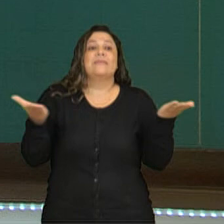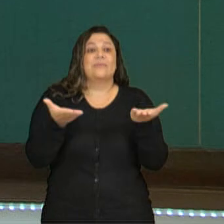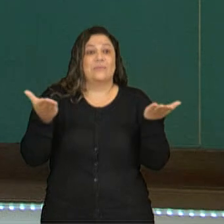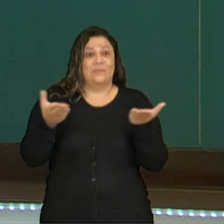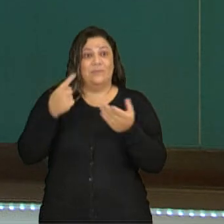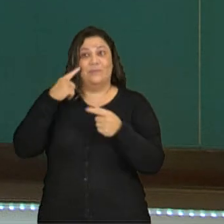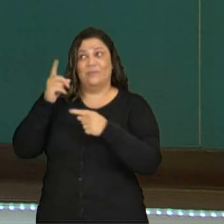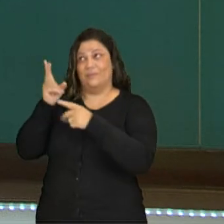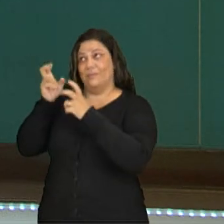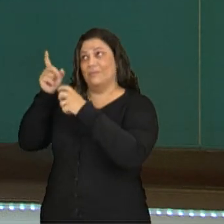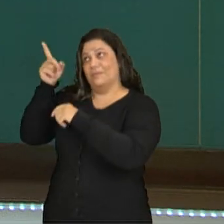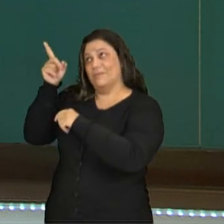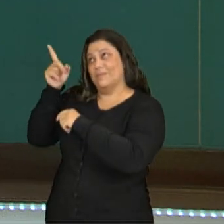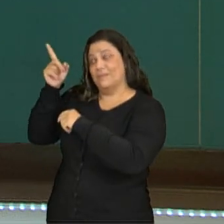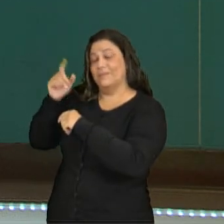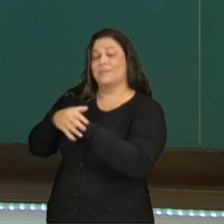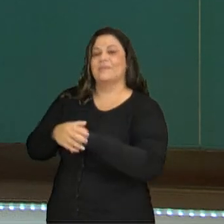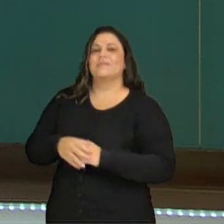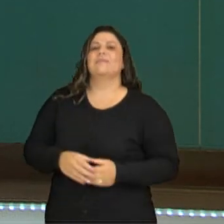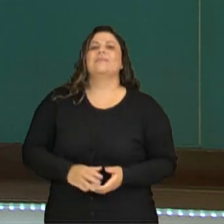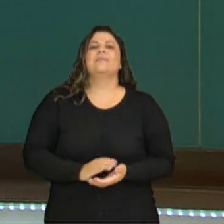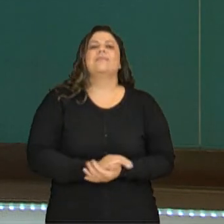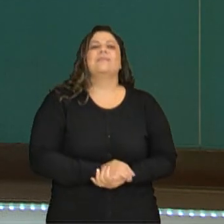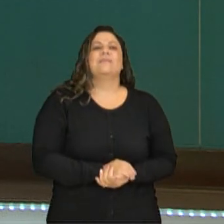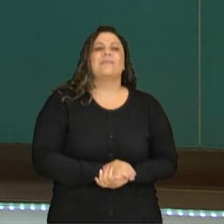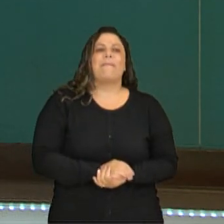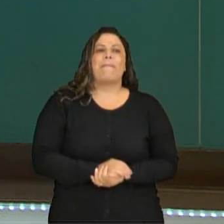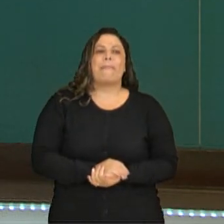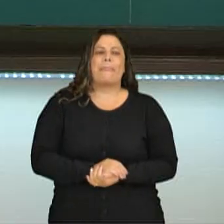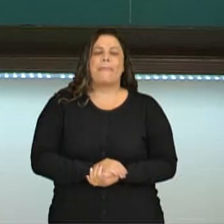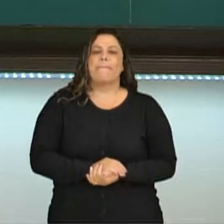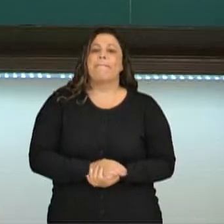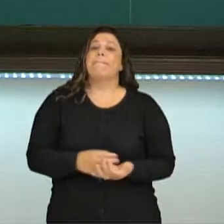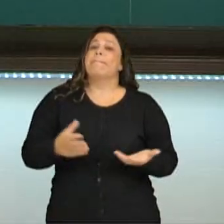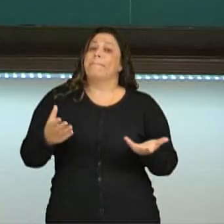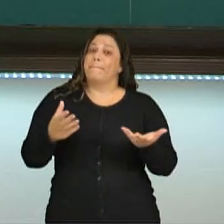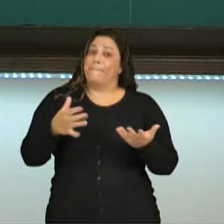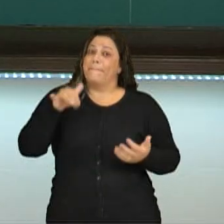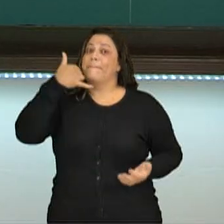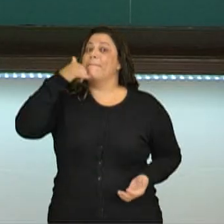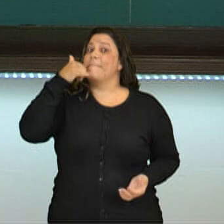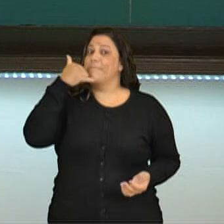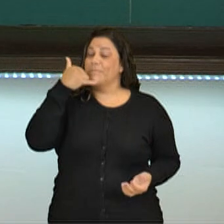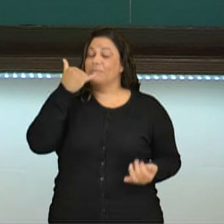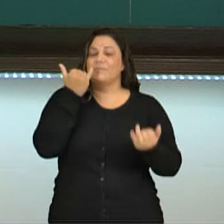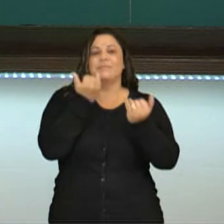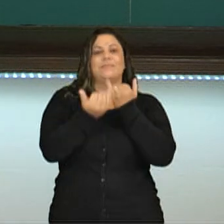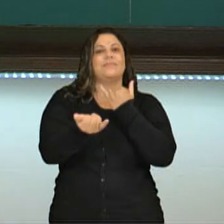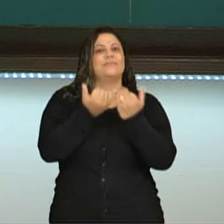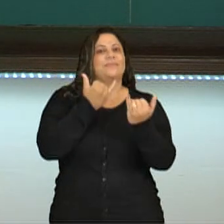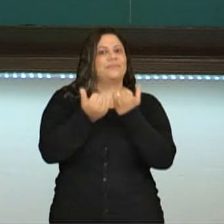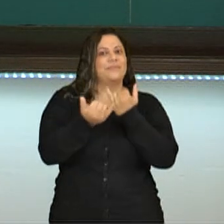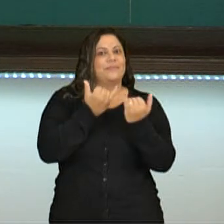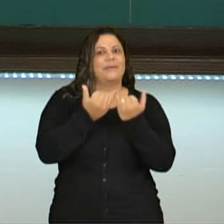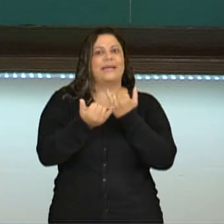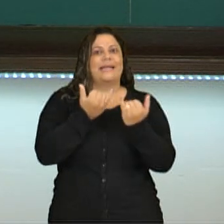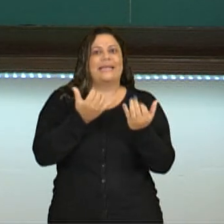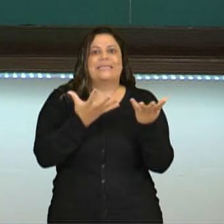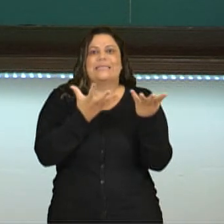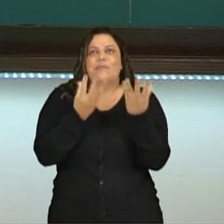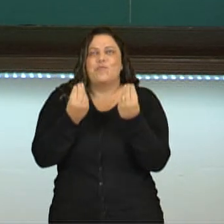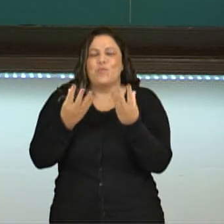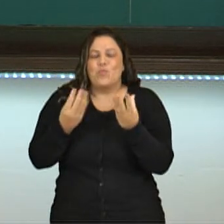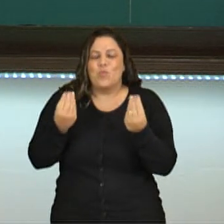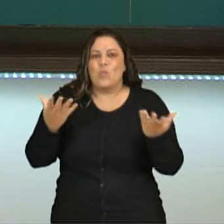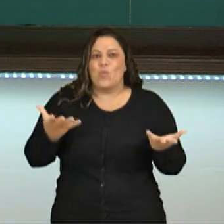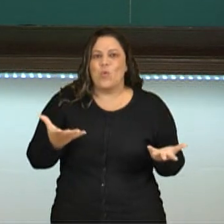podemos dizer que nós temos o telhalar, né? Ou um celular que se parece muito, um smartphone que se parece